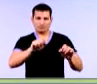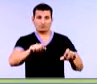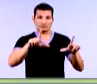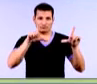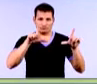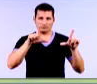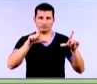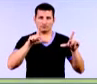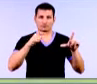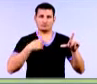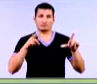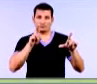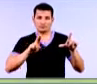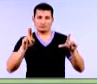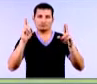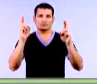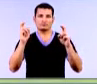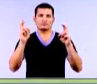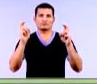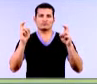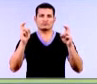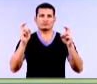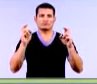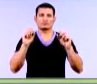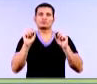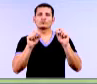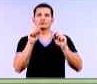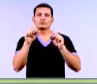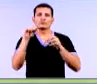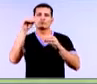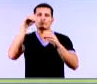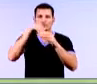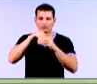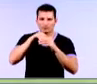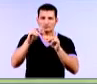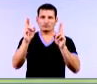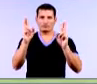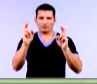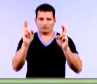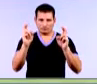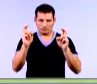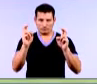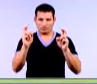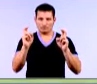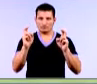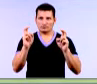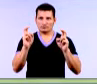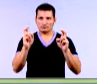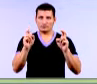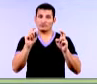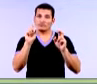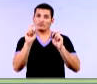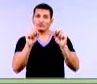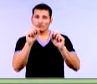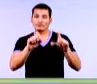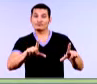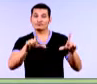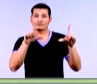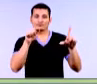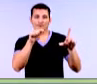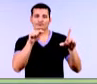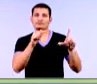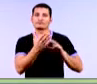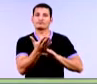usei aspas. O que está dentro das aspas, ou seja, o que está aqui dentro, é o que vai ser mostrado na tela.